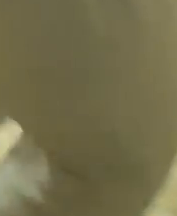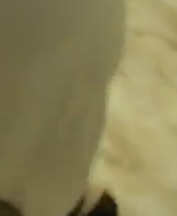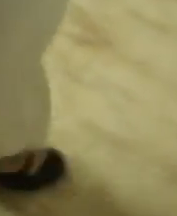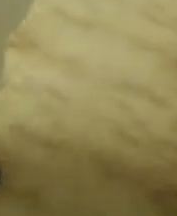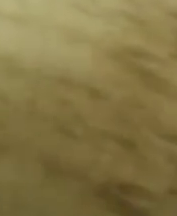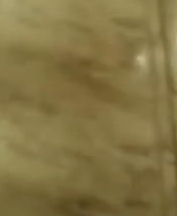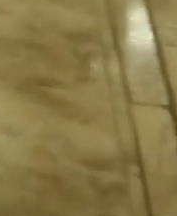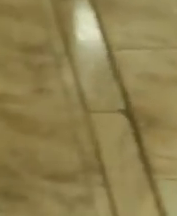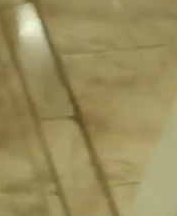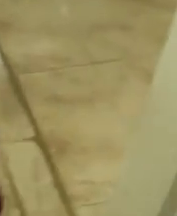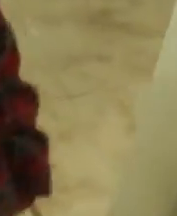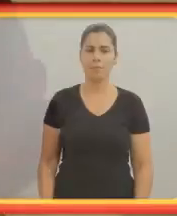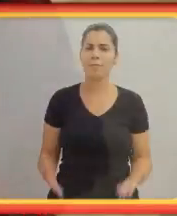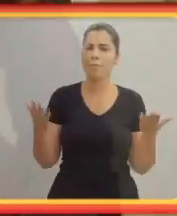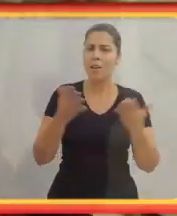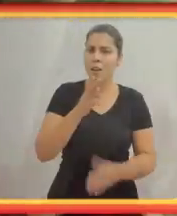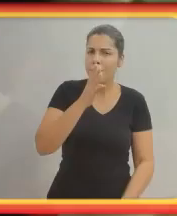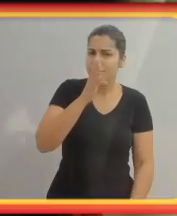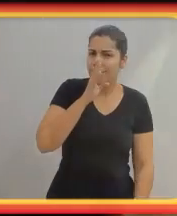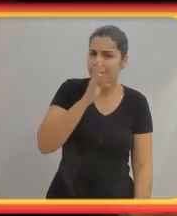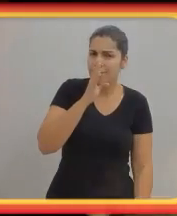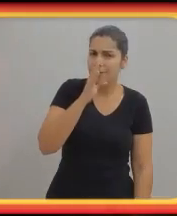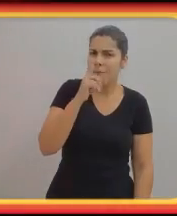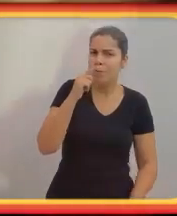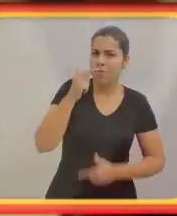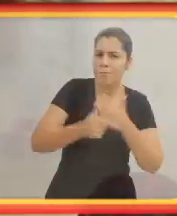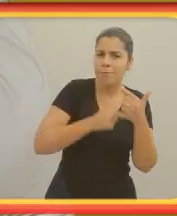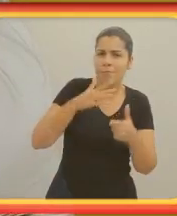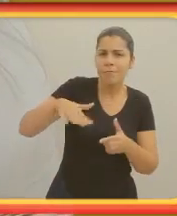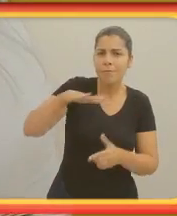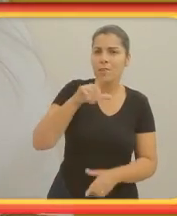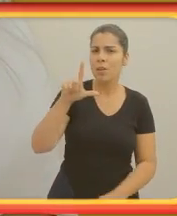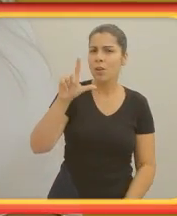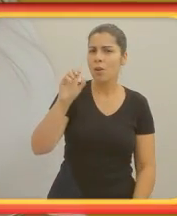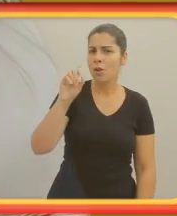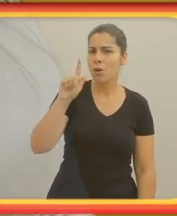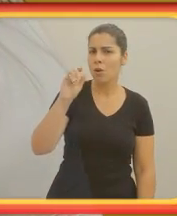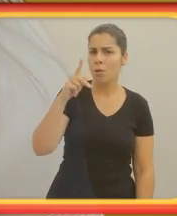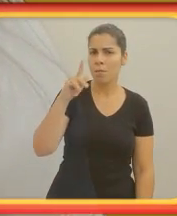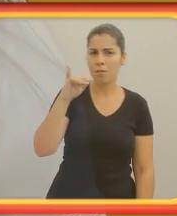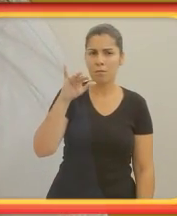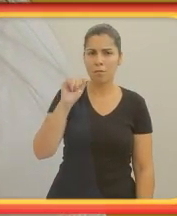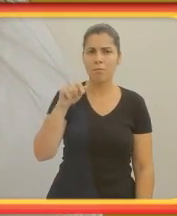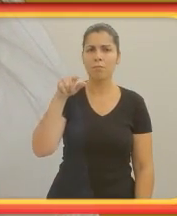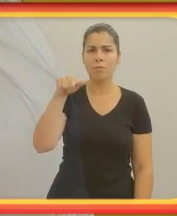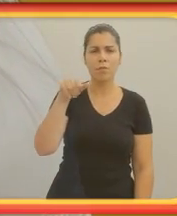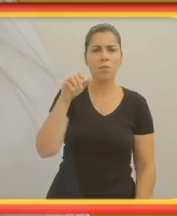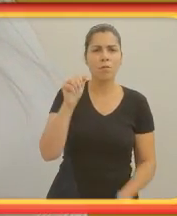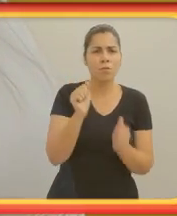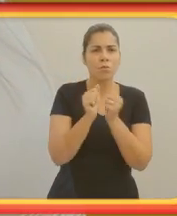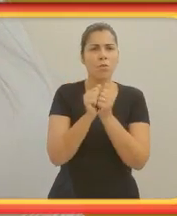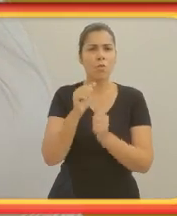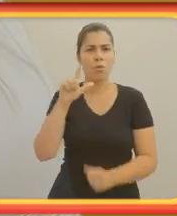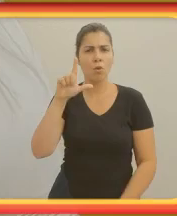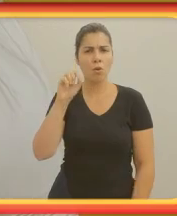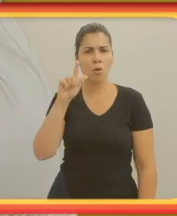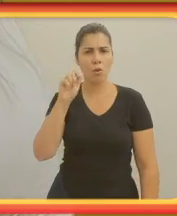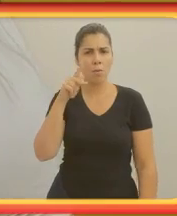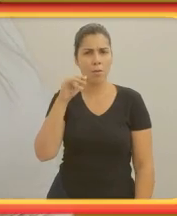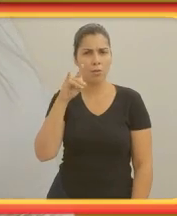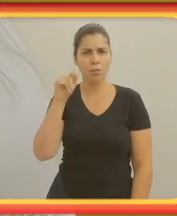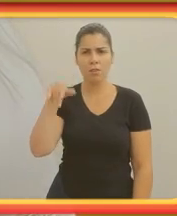aula. Agora vamos observar uma atividade na área de logopedia, com a logopedista